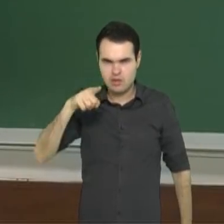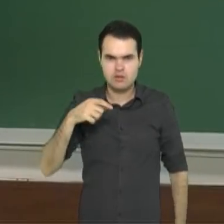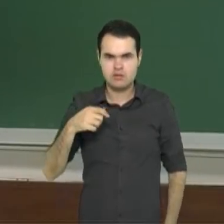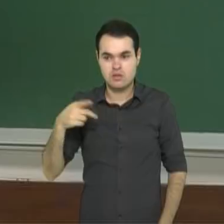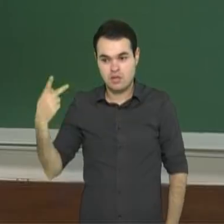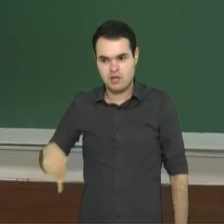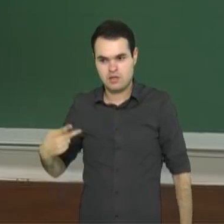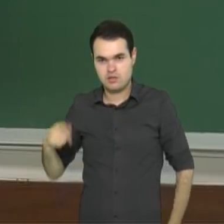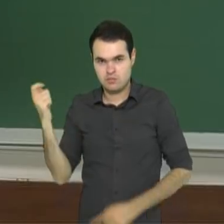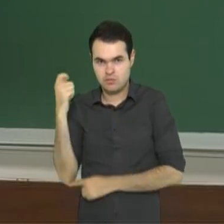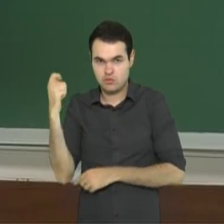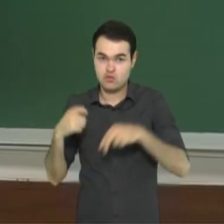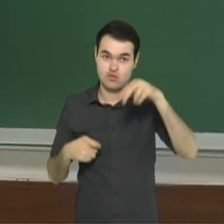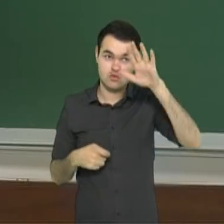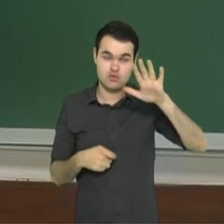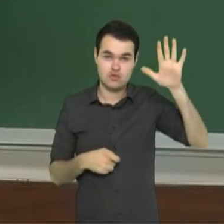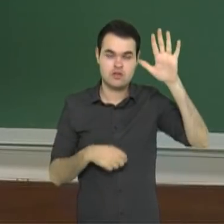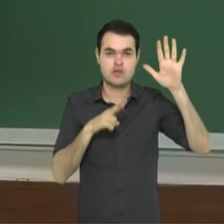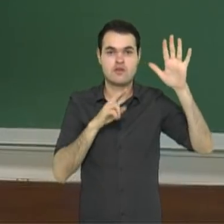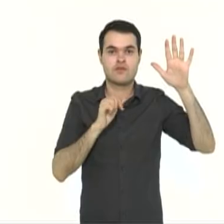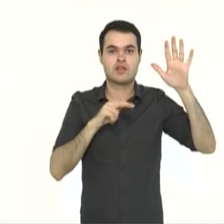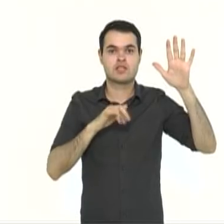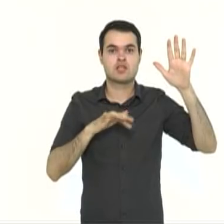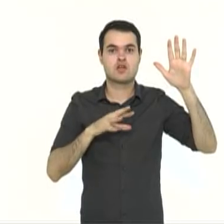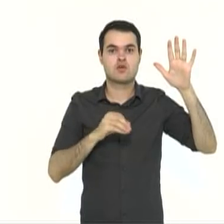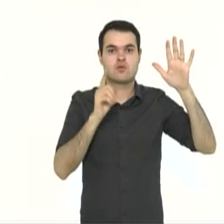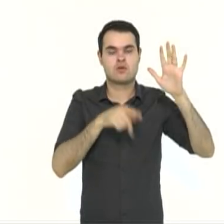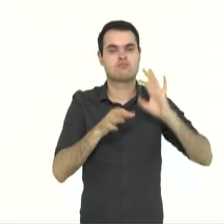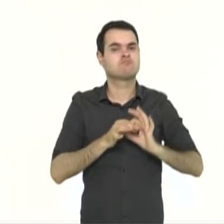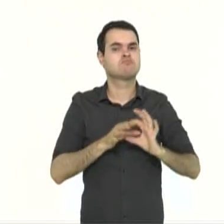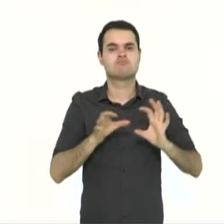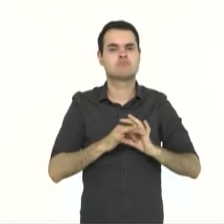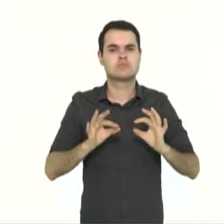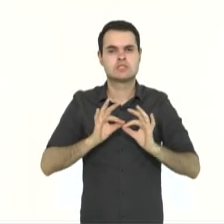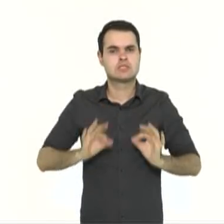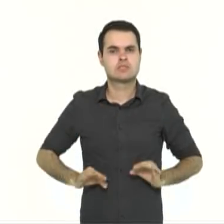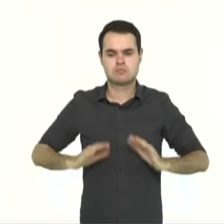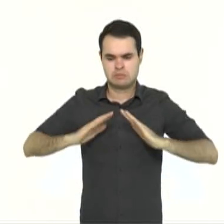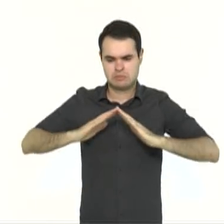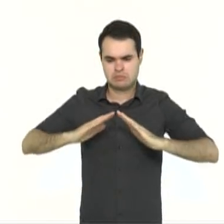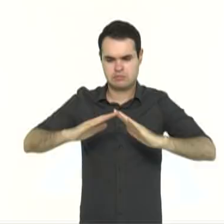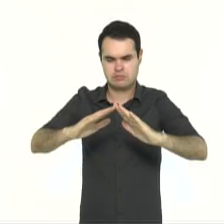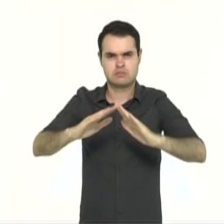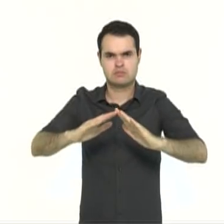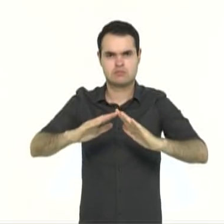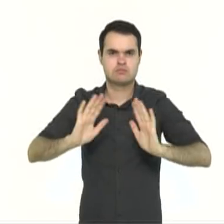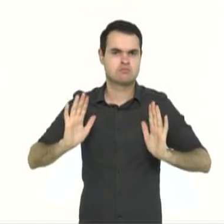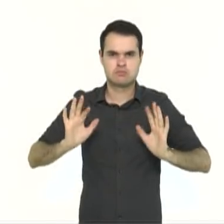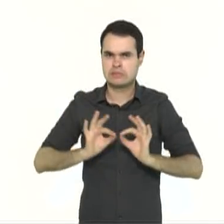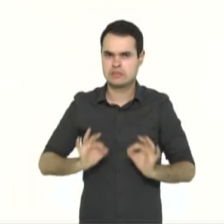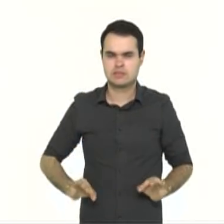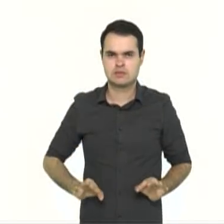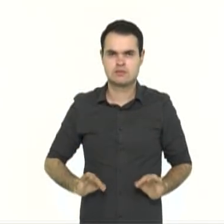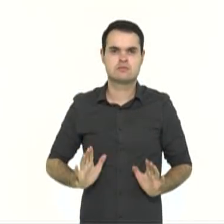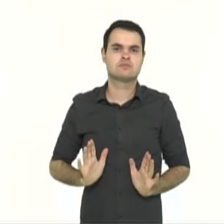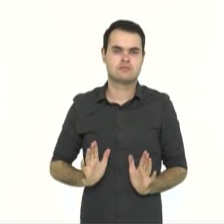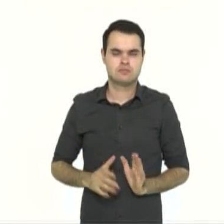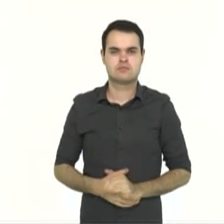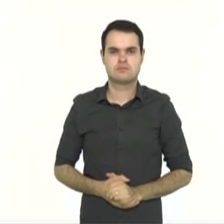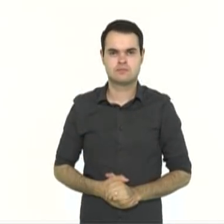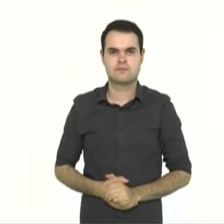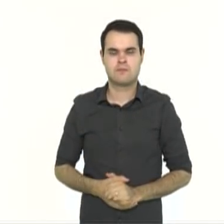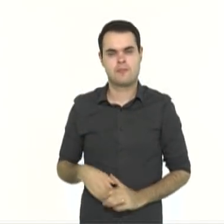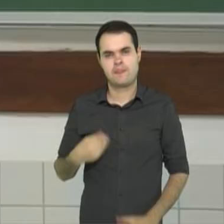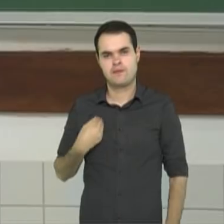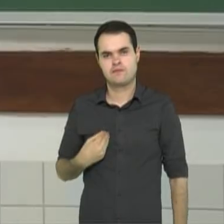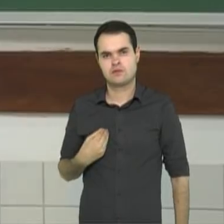Nordeste é o vaqueiro, mão de obra livre, vida simples, né? Casa de telha inferior à casa grande. A vida deles era mais simples,